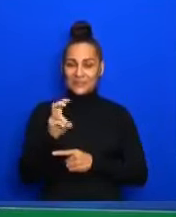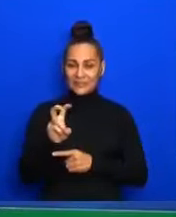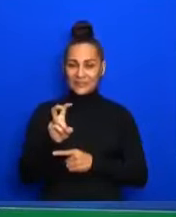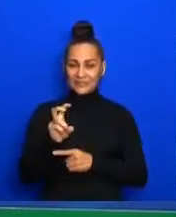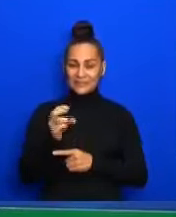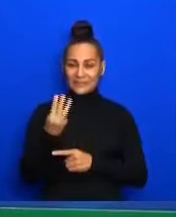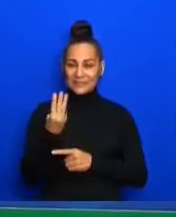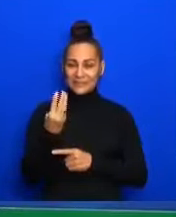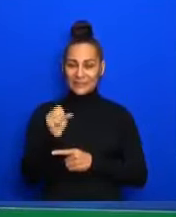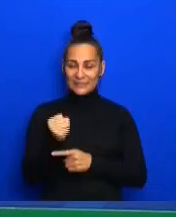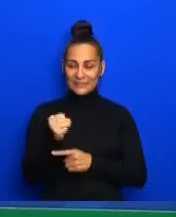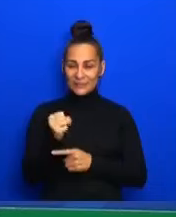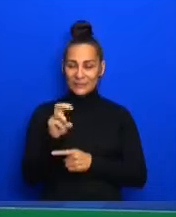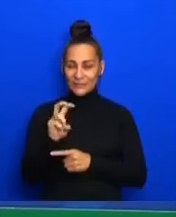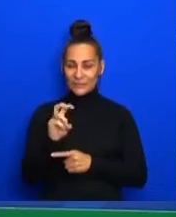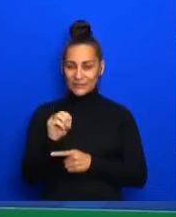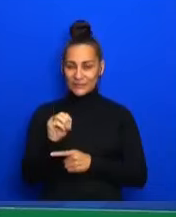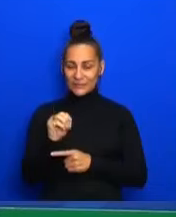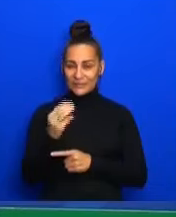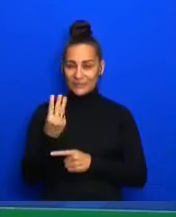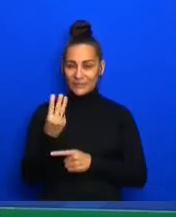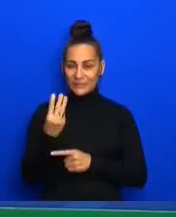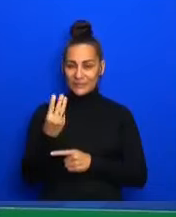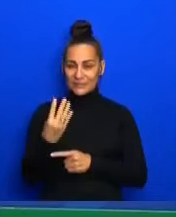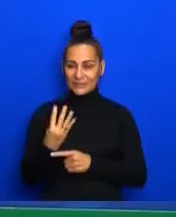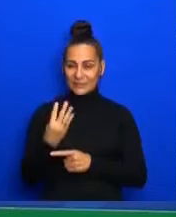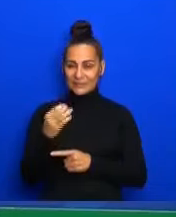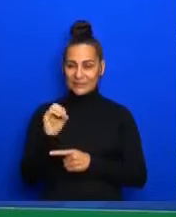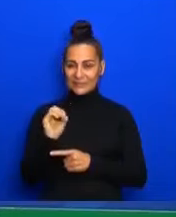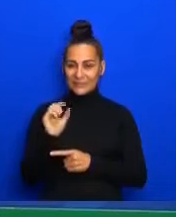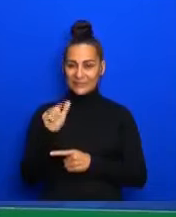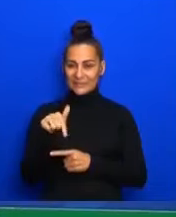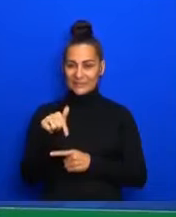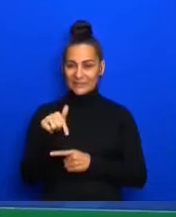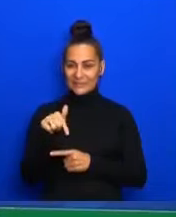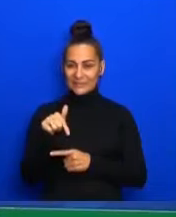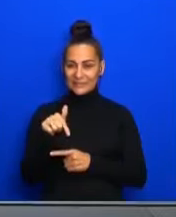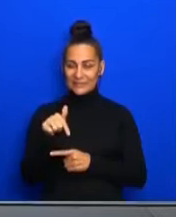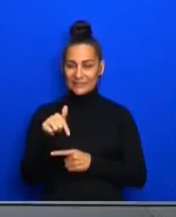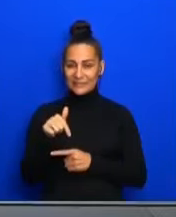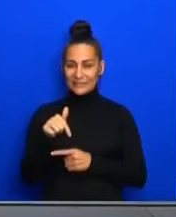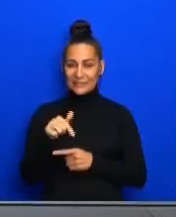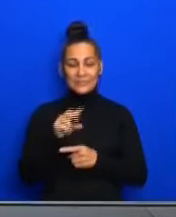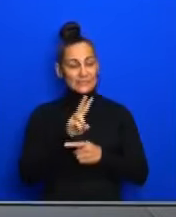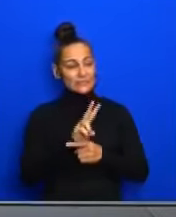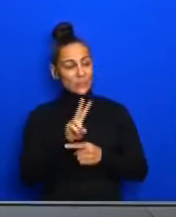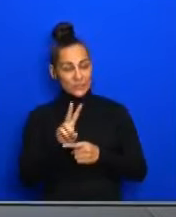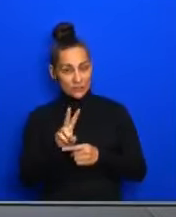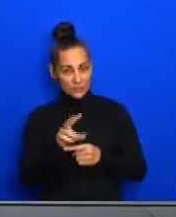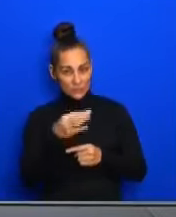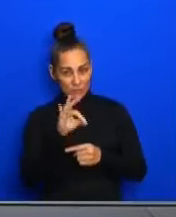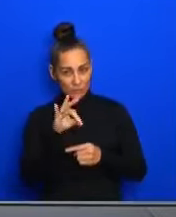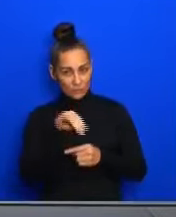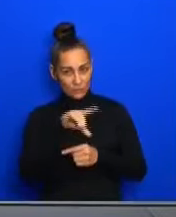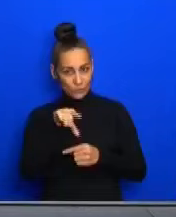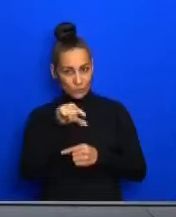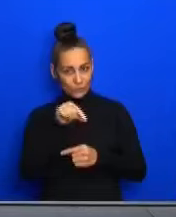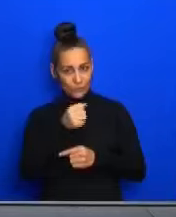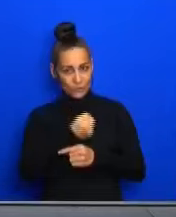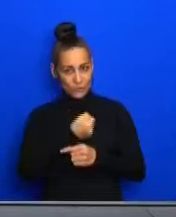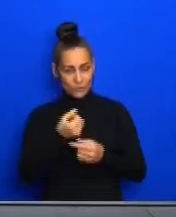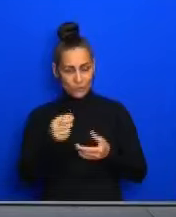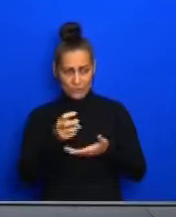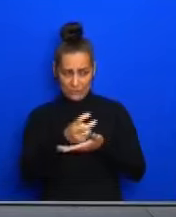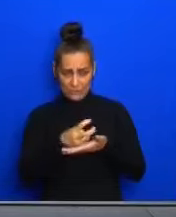15, 38, 50, 34 e 07. Senhoras auditoras, vocês confirmam